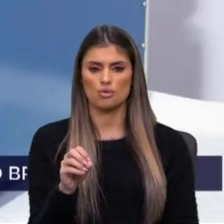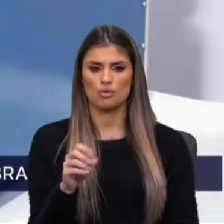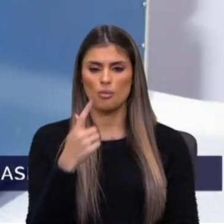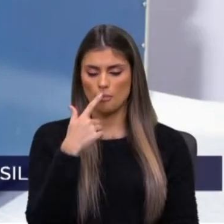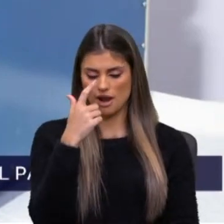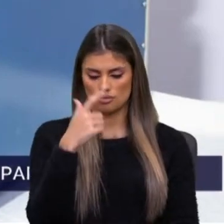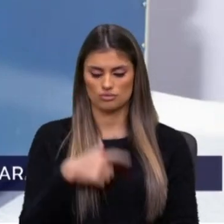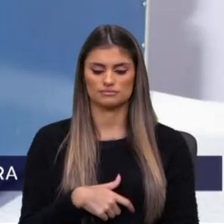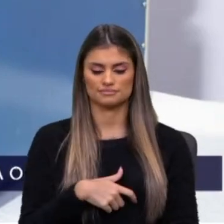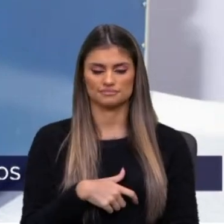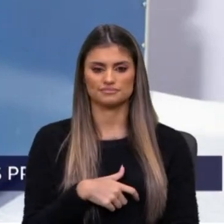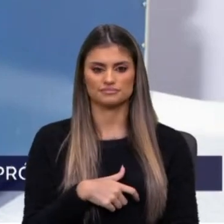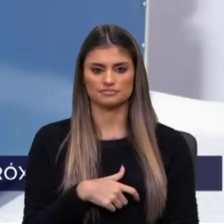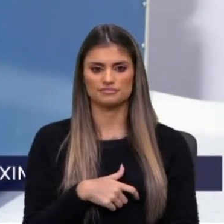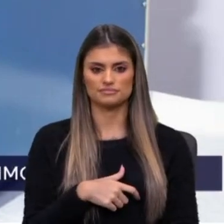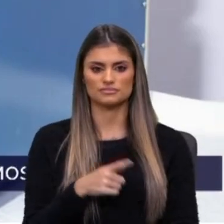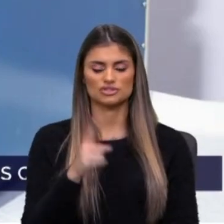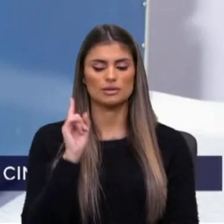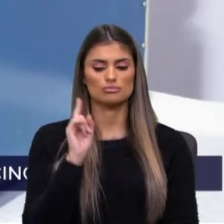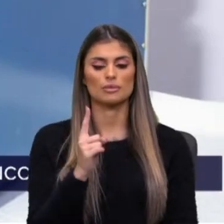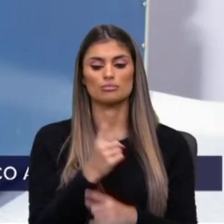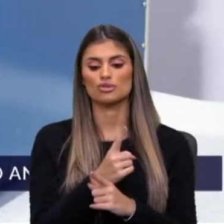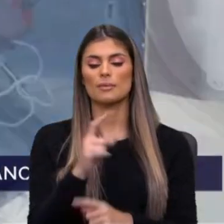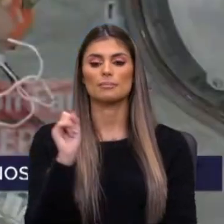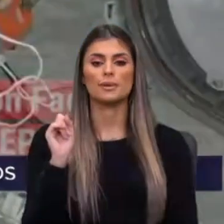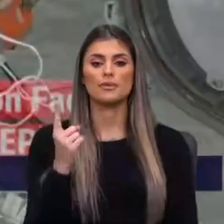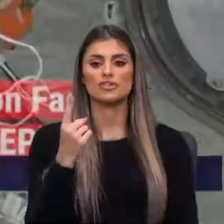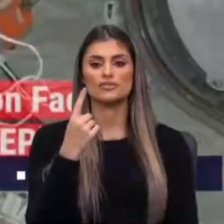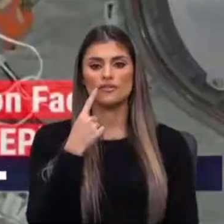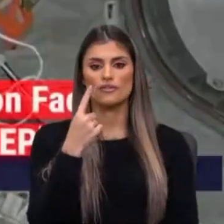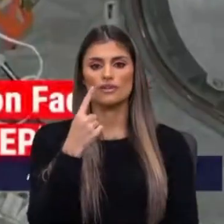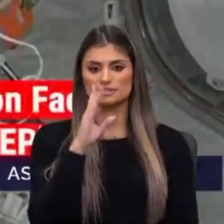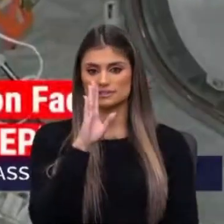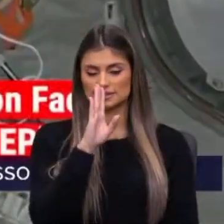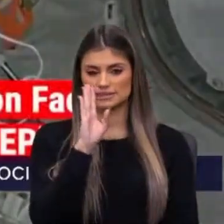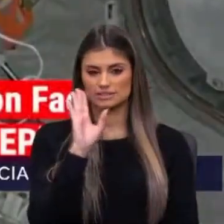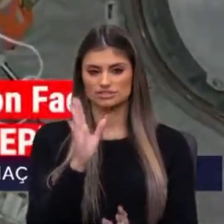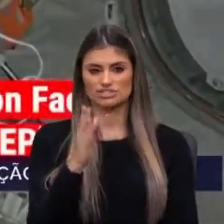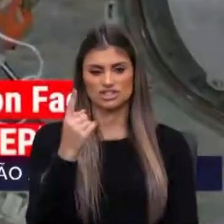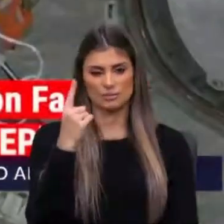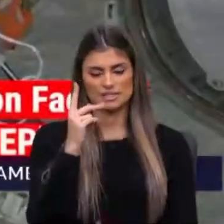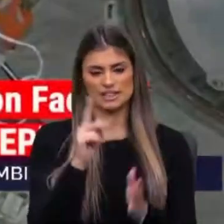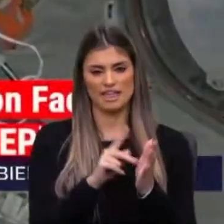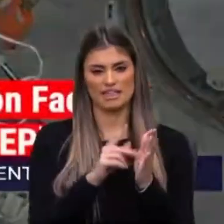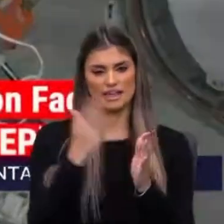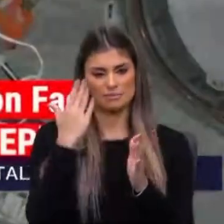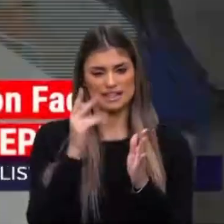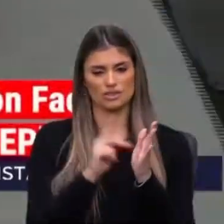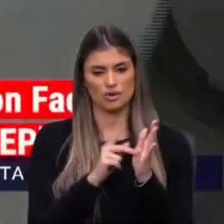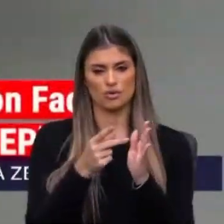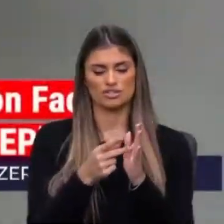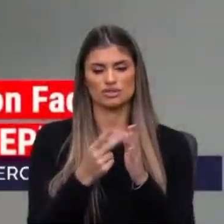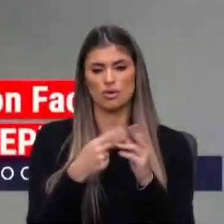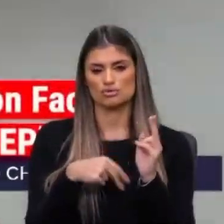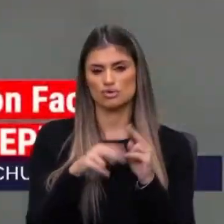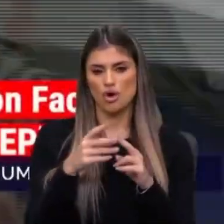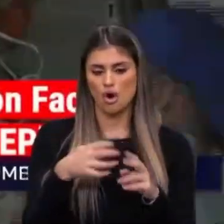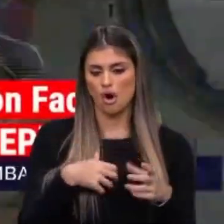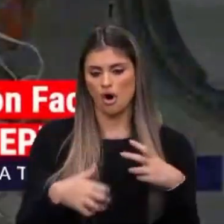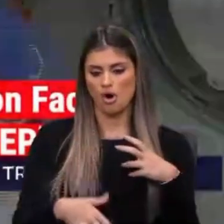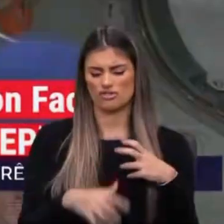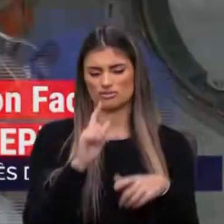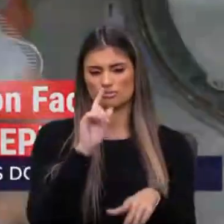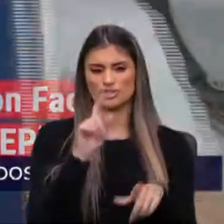menisco humano. Isto é importante porque, pela primeira vez, vamos ver se temos já capacidade tecnológica para construir órgãos